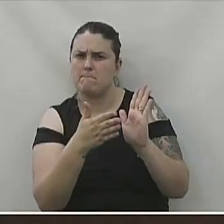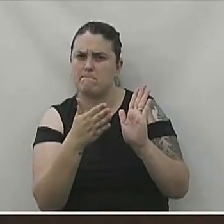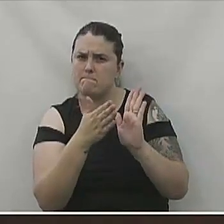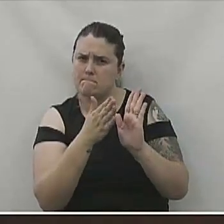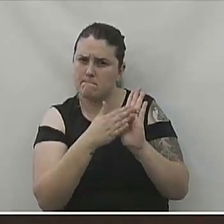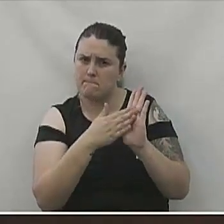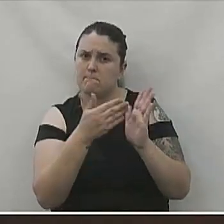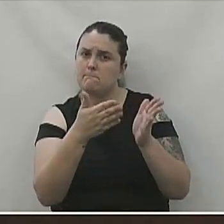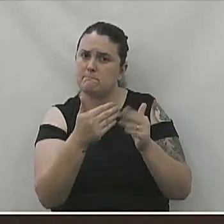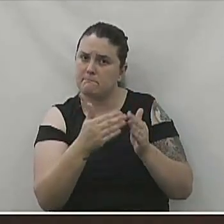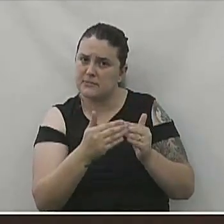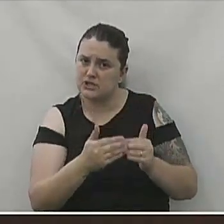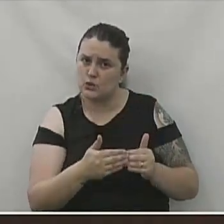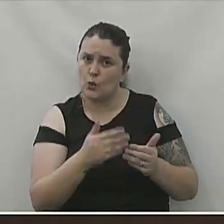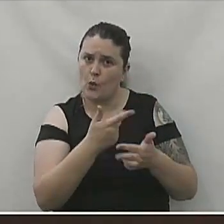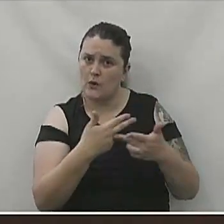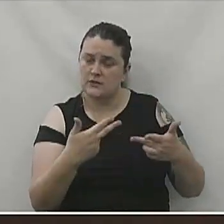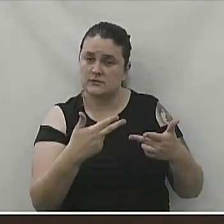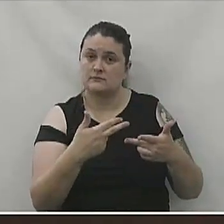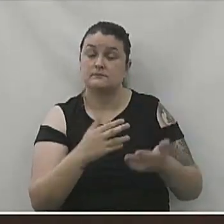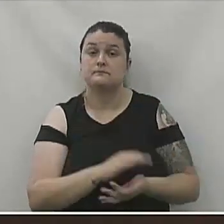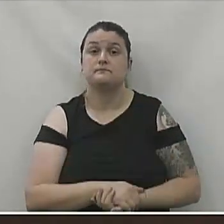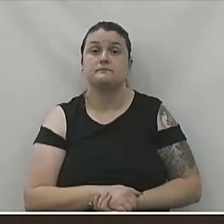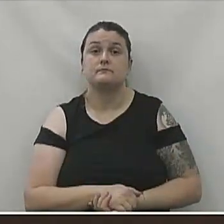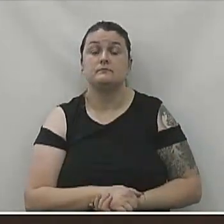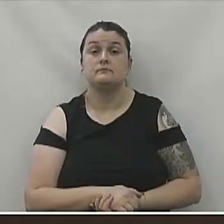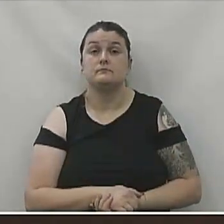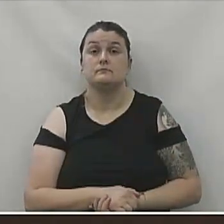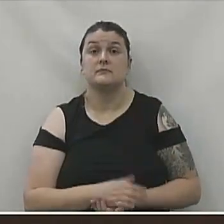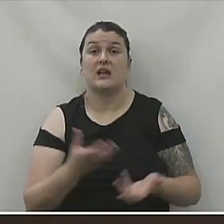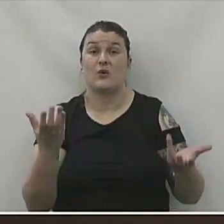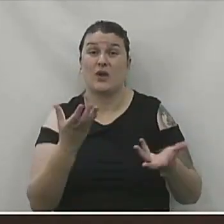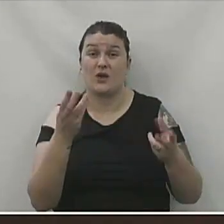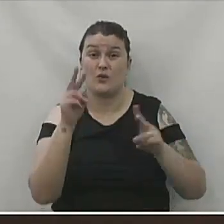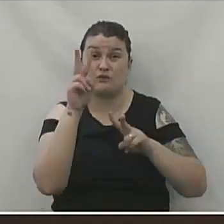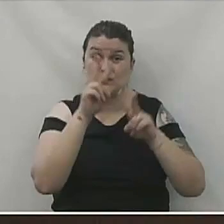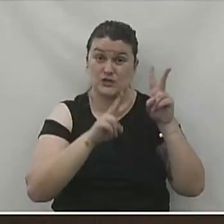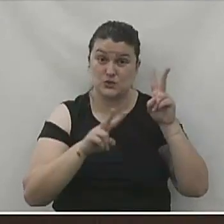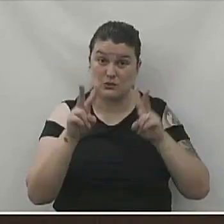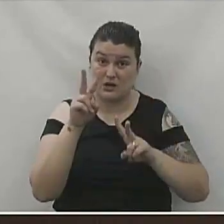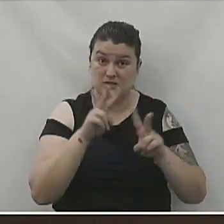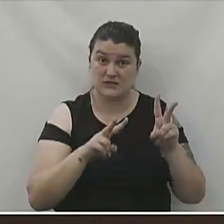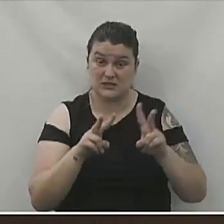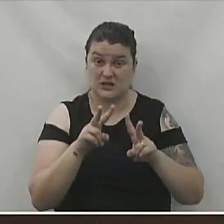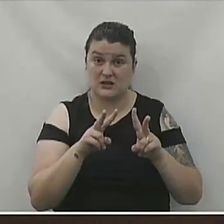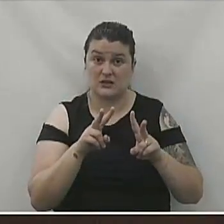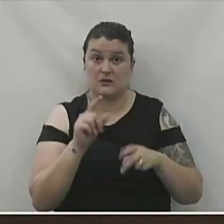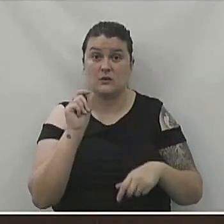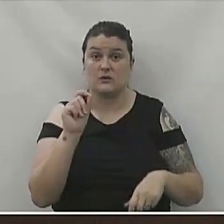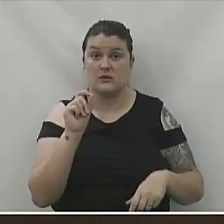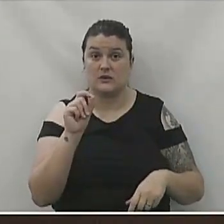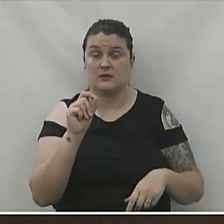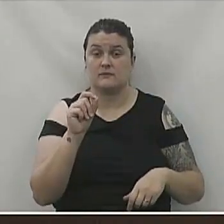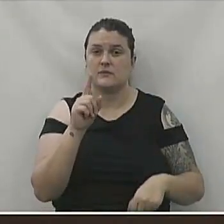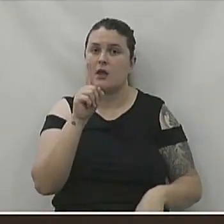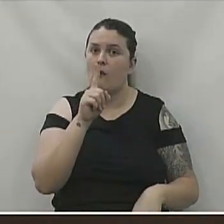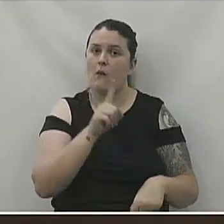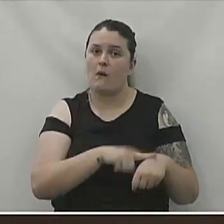reivindicações da sexta-feira e eu quero que a gente vizualiza vá para